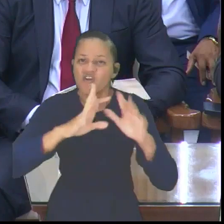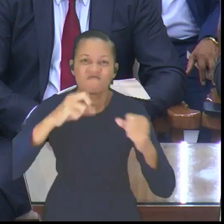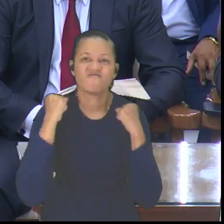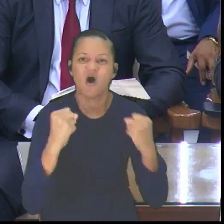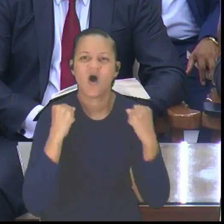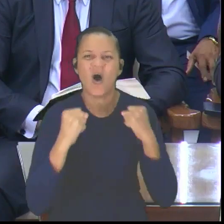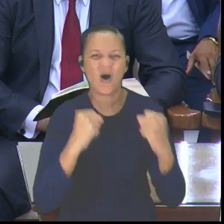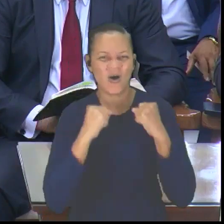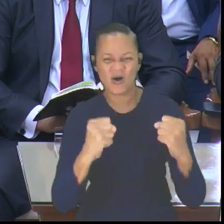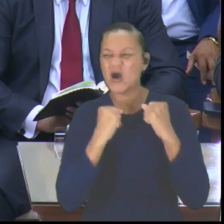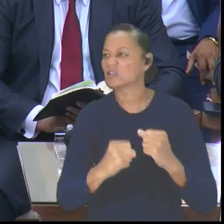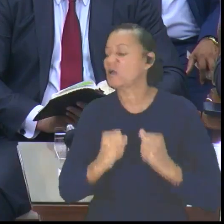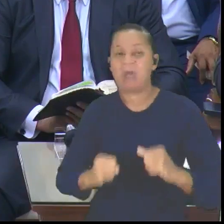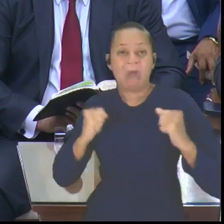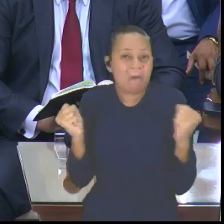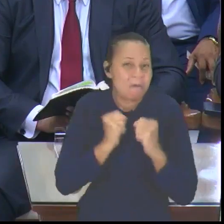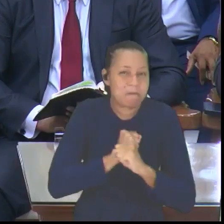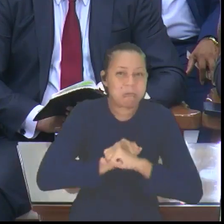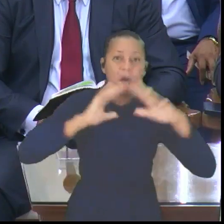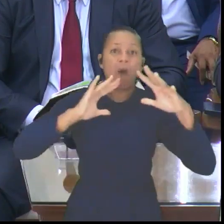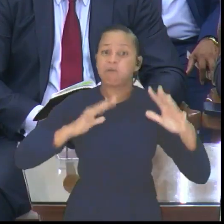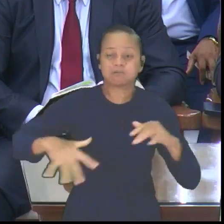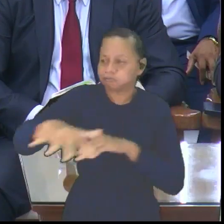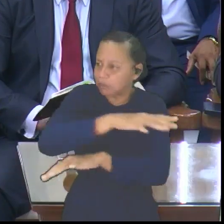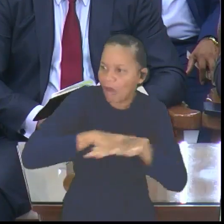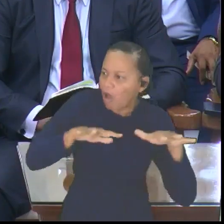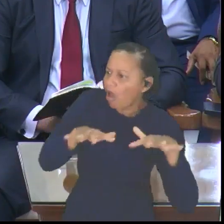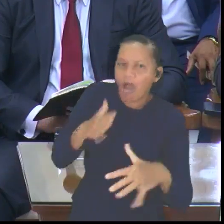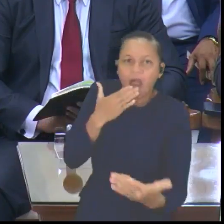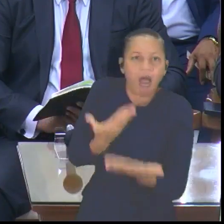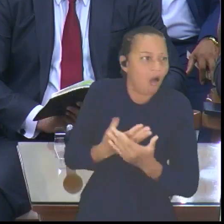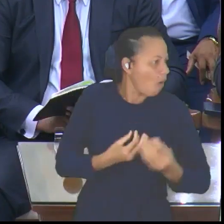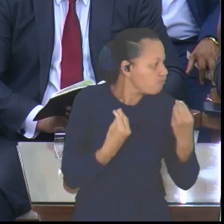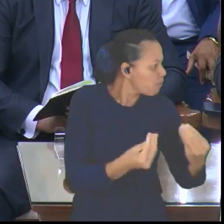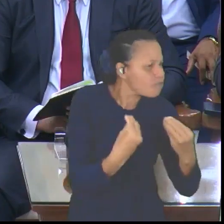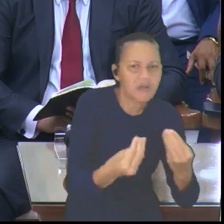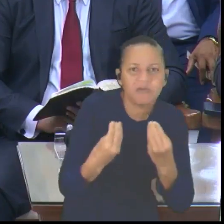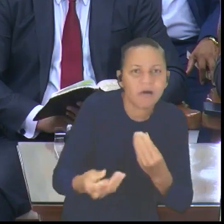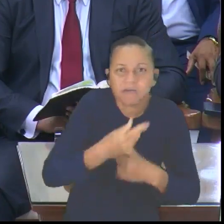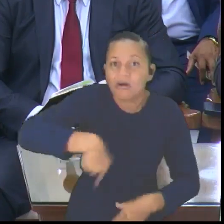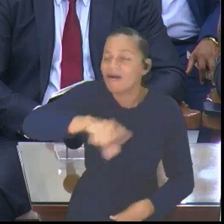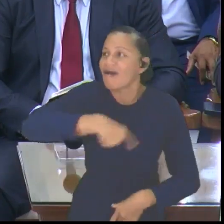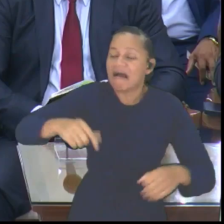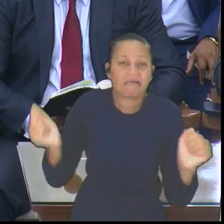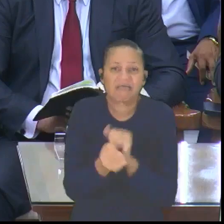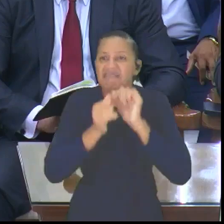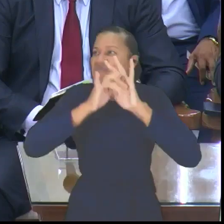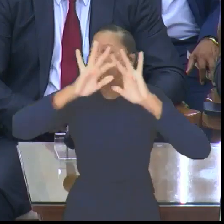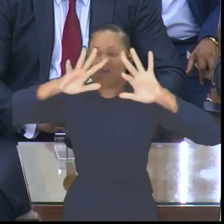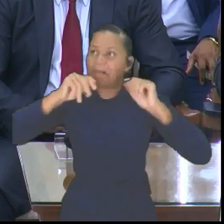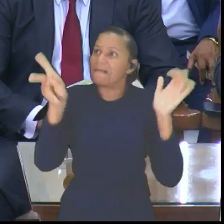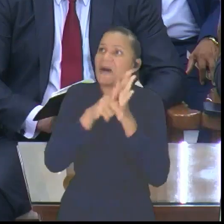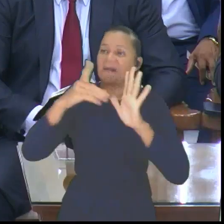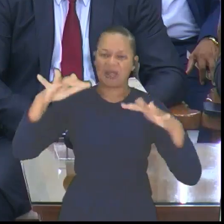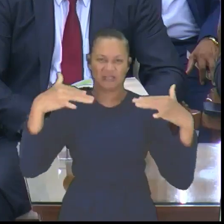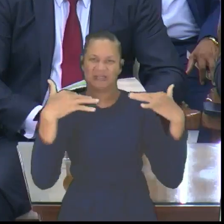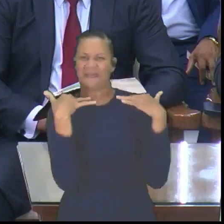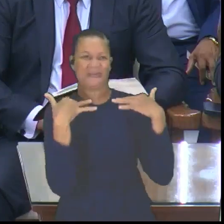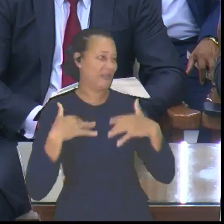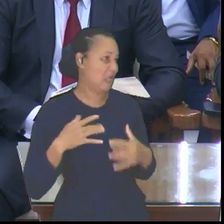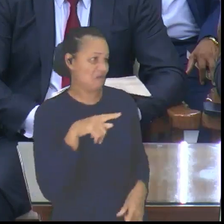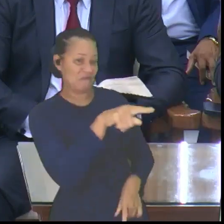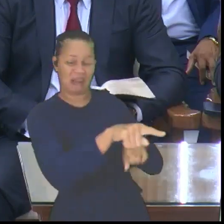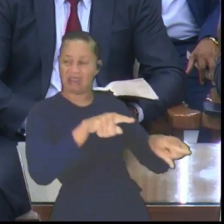grande, vai ser um estrondo tão grande, quem vê não vai acreditar. Aí a glória vai ser para Deus, não vai ser,